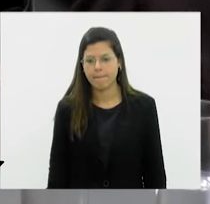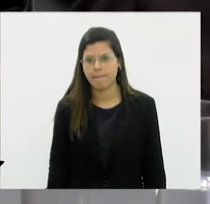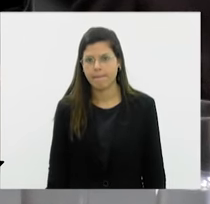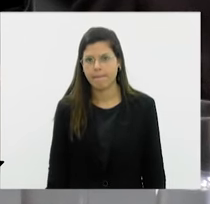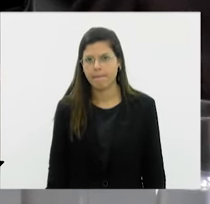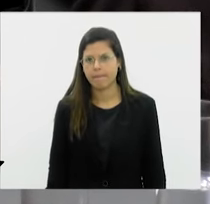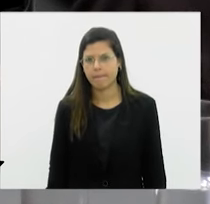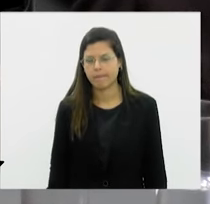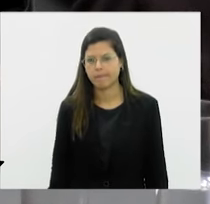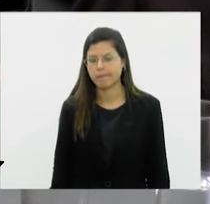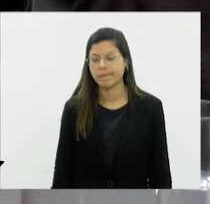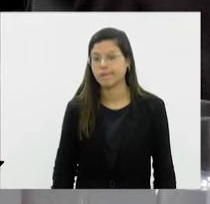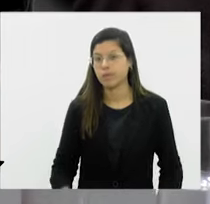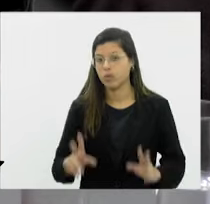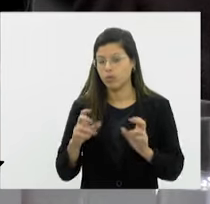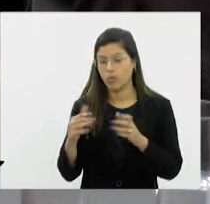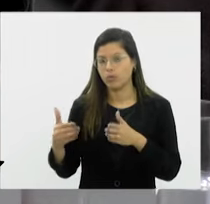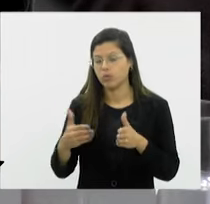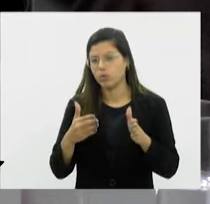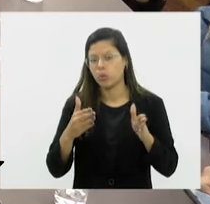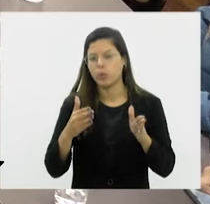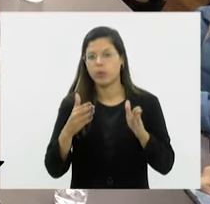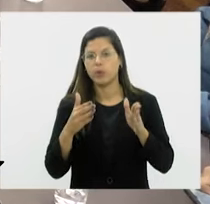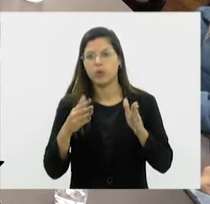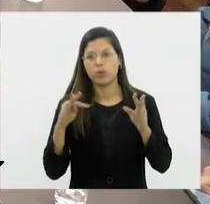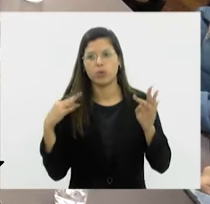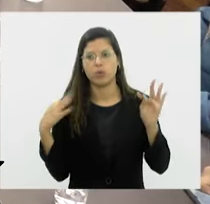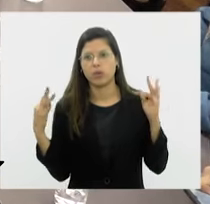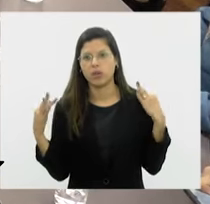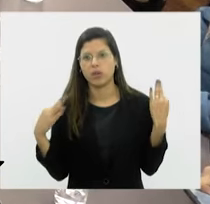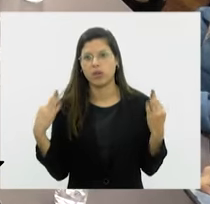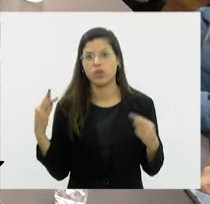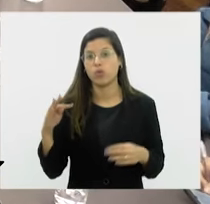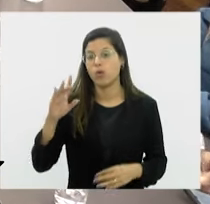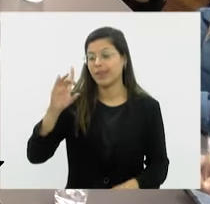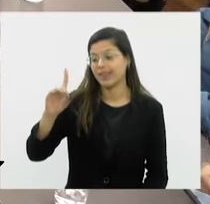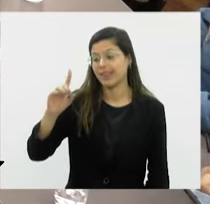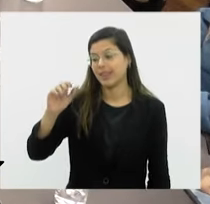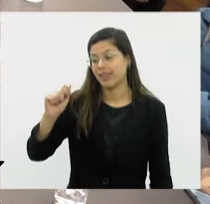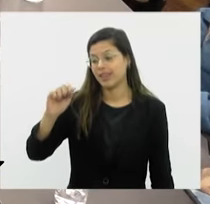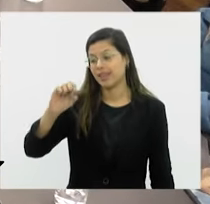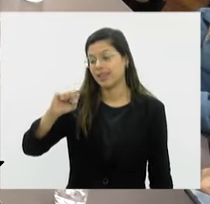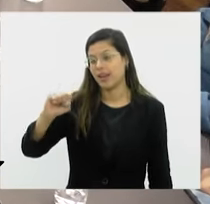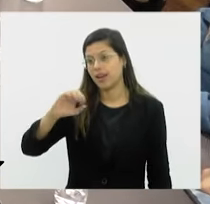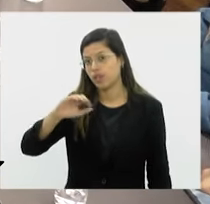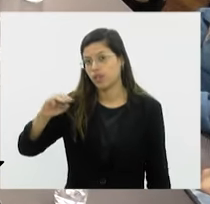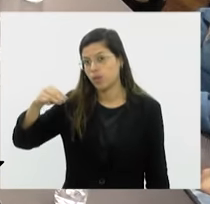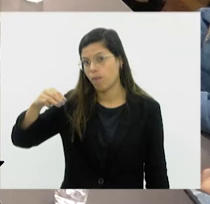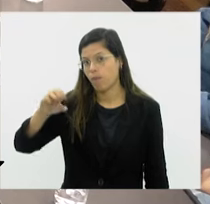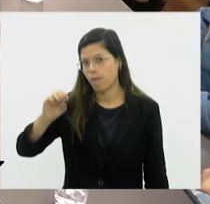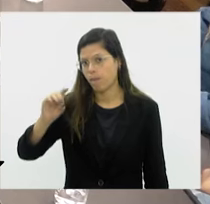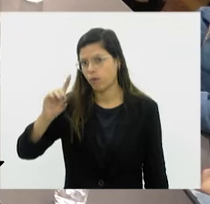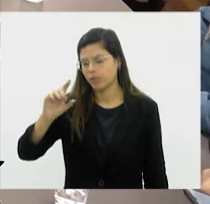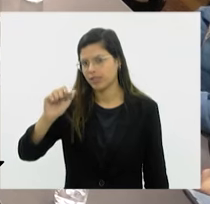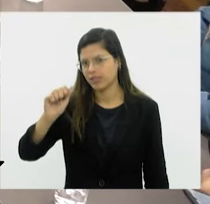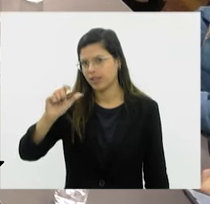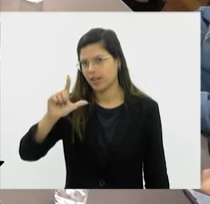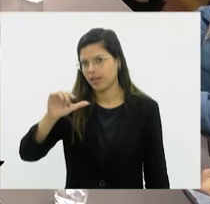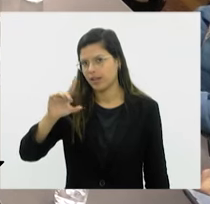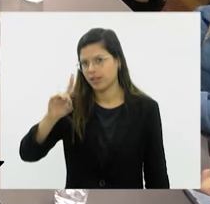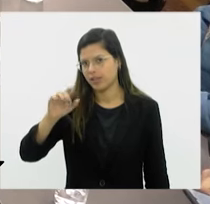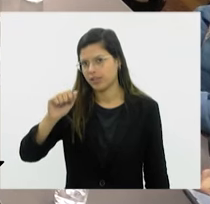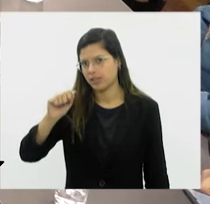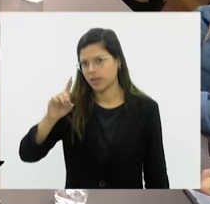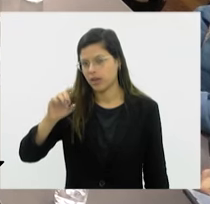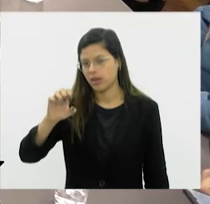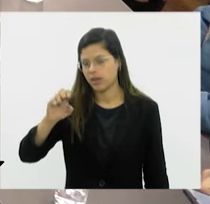Institui o circuito turístico das modalidades de tiro desportivo e de tiro de defesa no âmbito do Estado do Rio